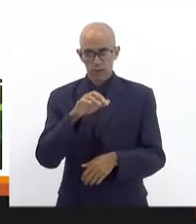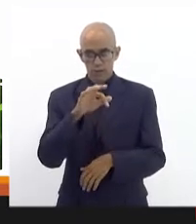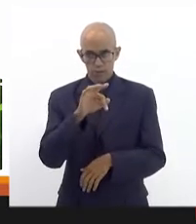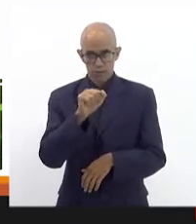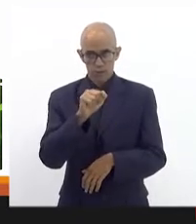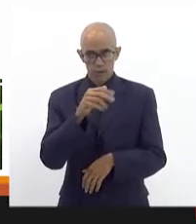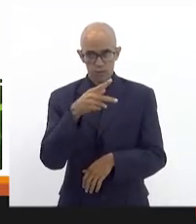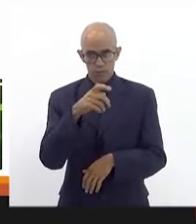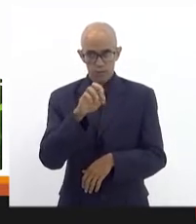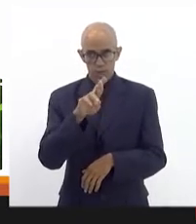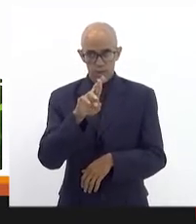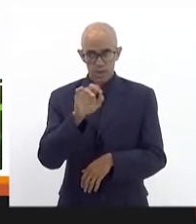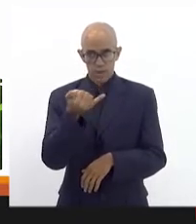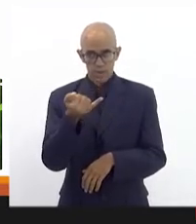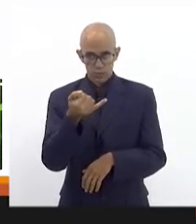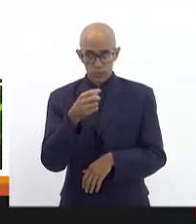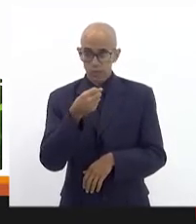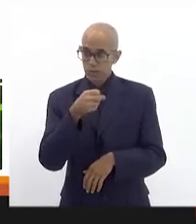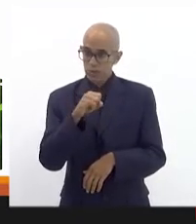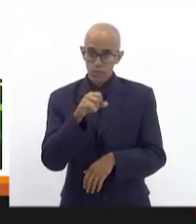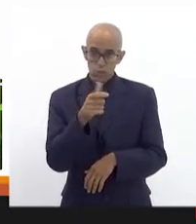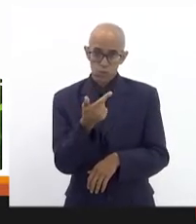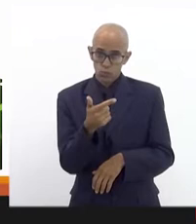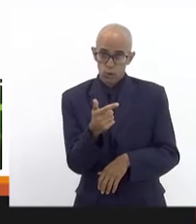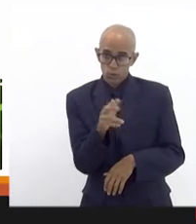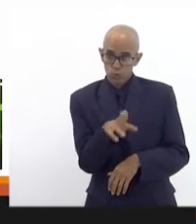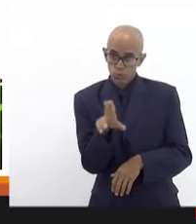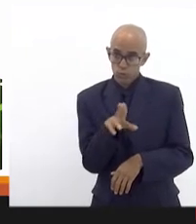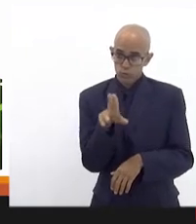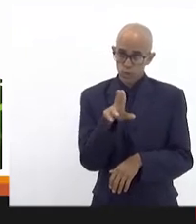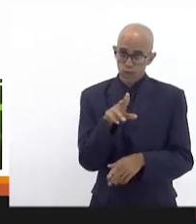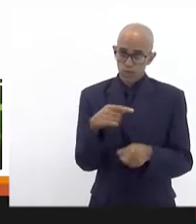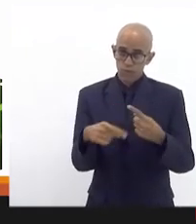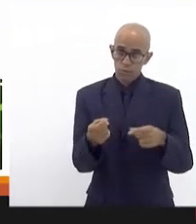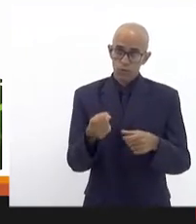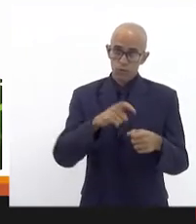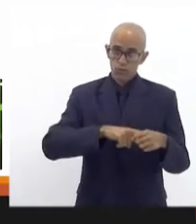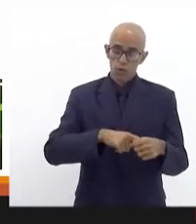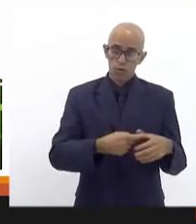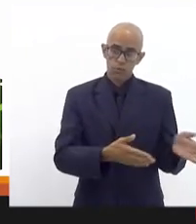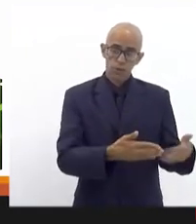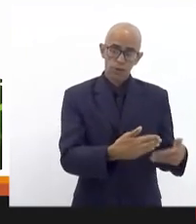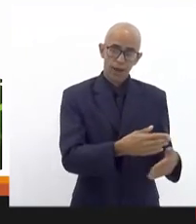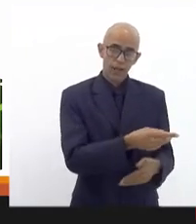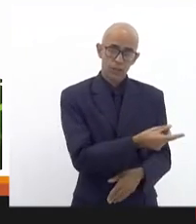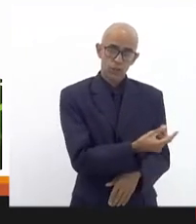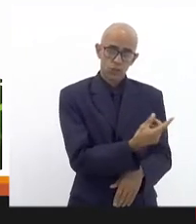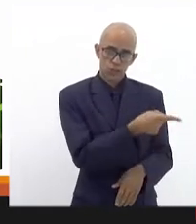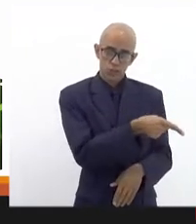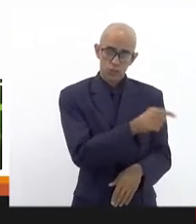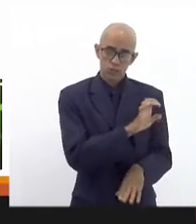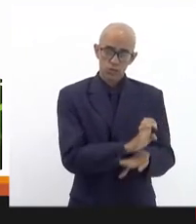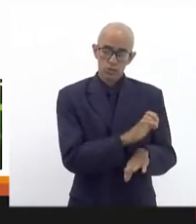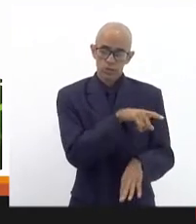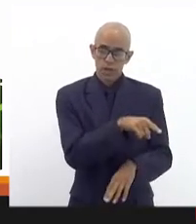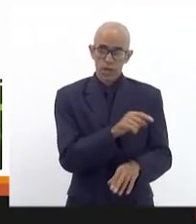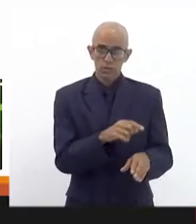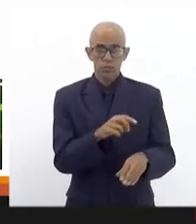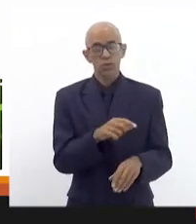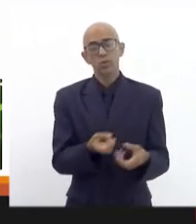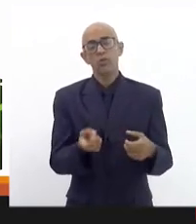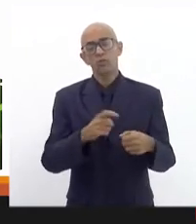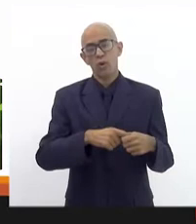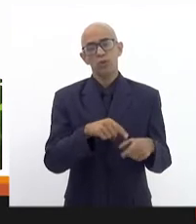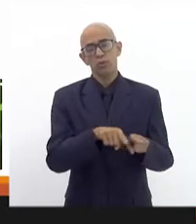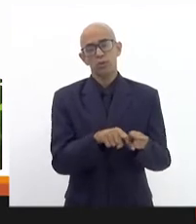que não é executado ao longo do ano acaba voltando para o Caixa Único do Estado e compondo o resultado primário do